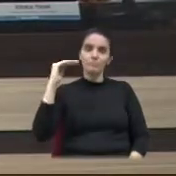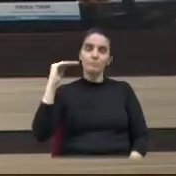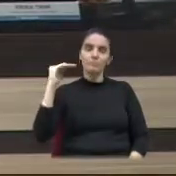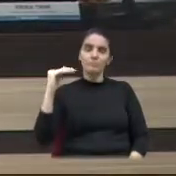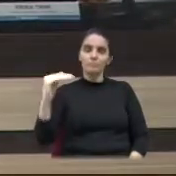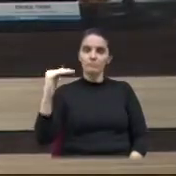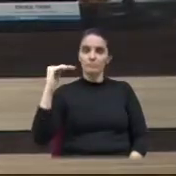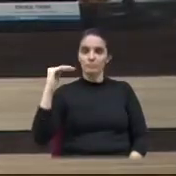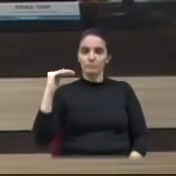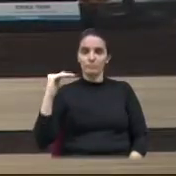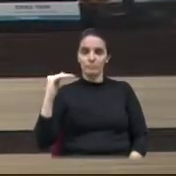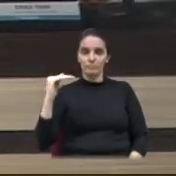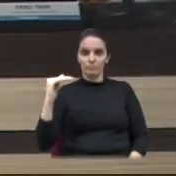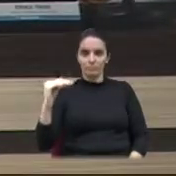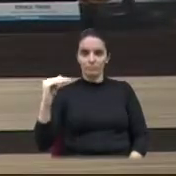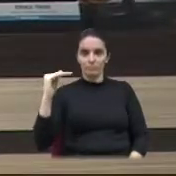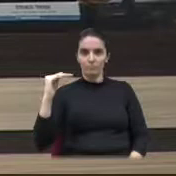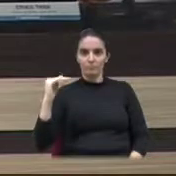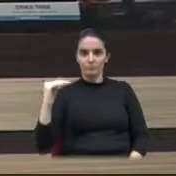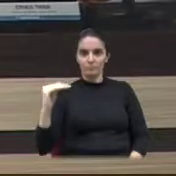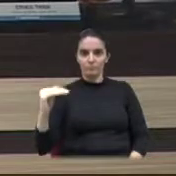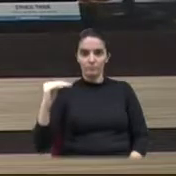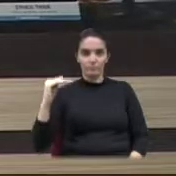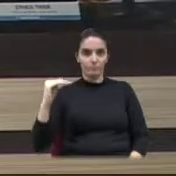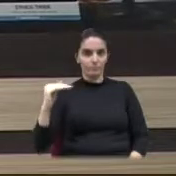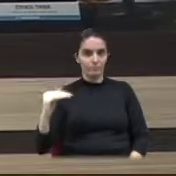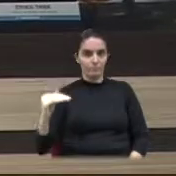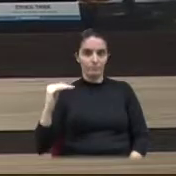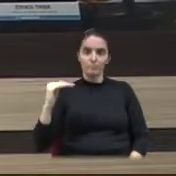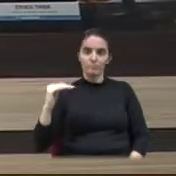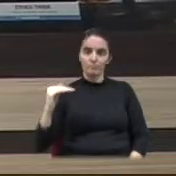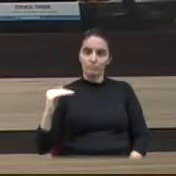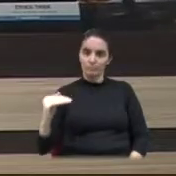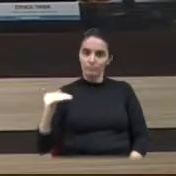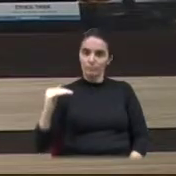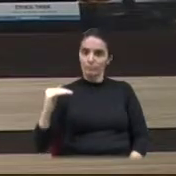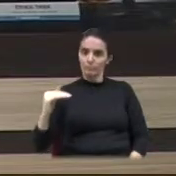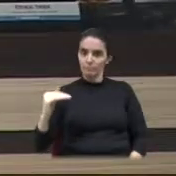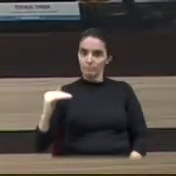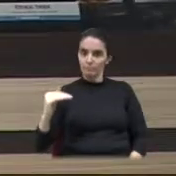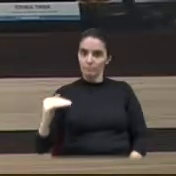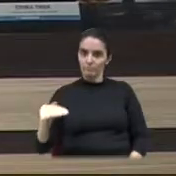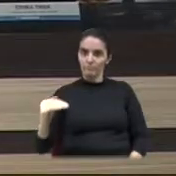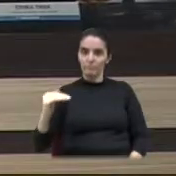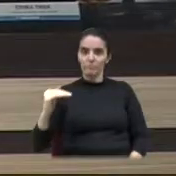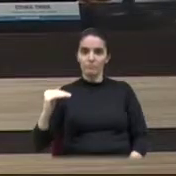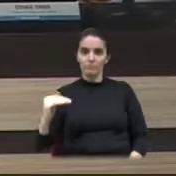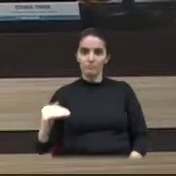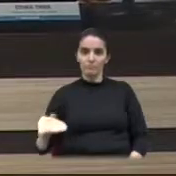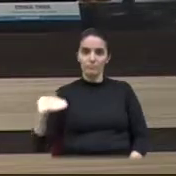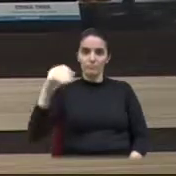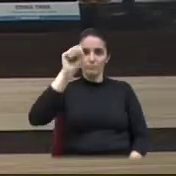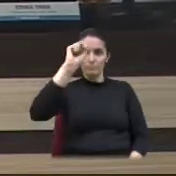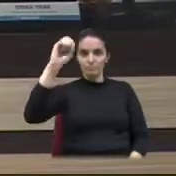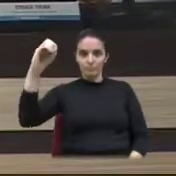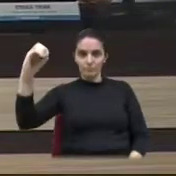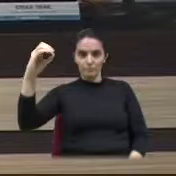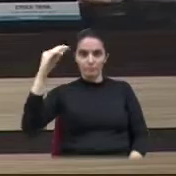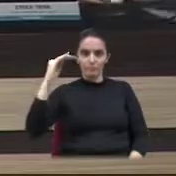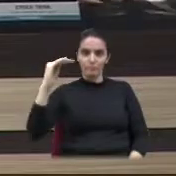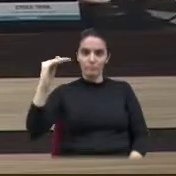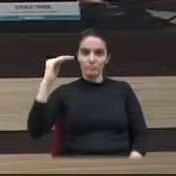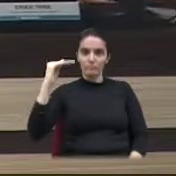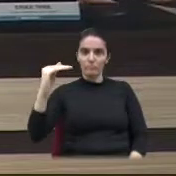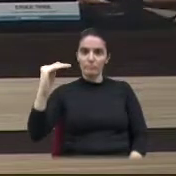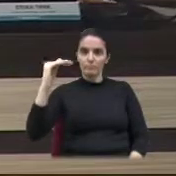72, 73, 74, 75, 76, 77, 78, 79, 80,